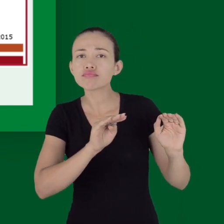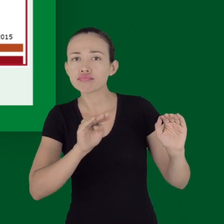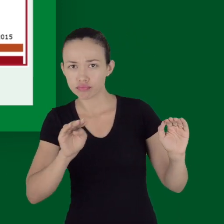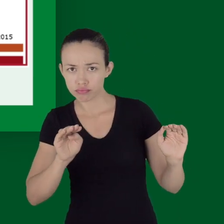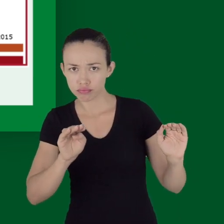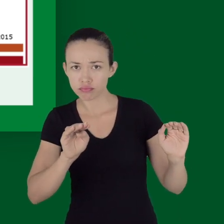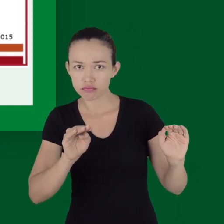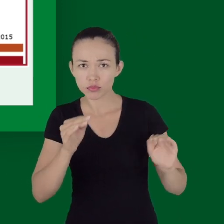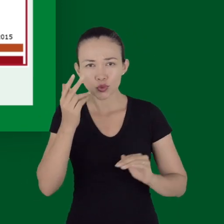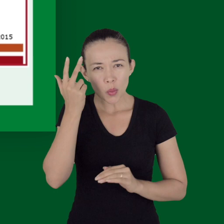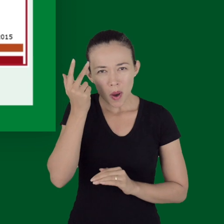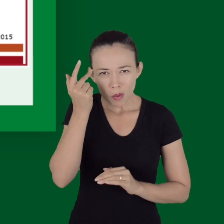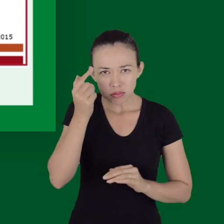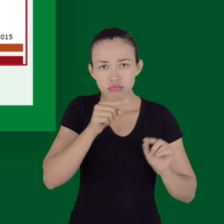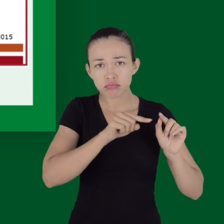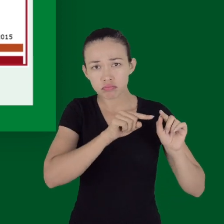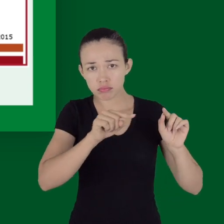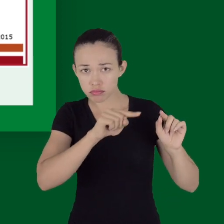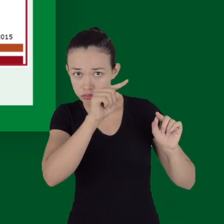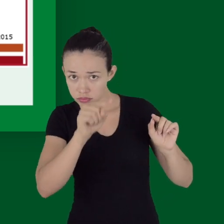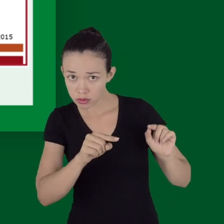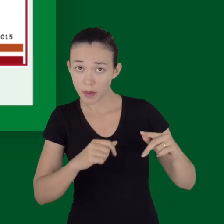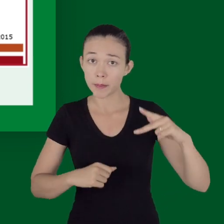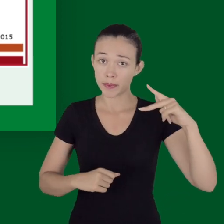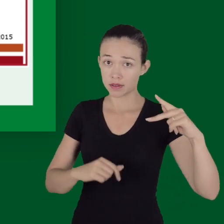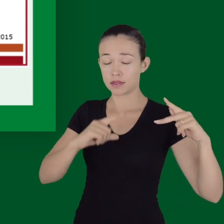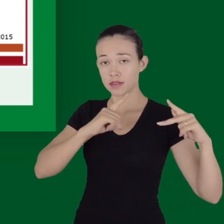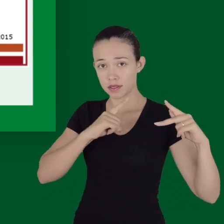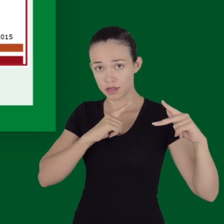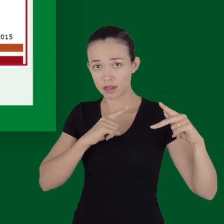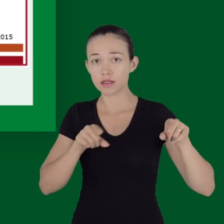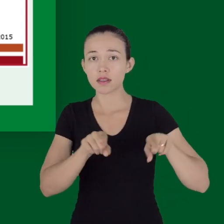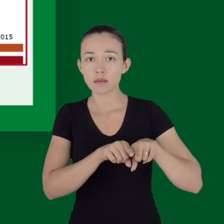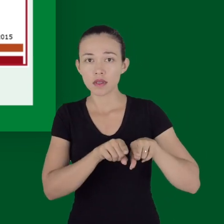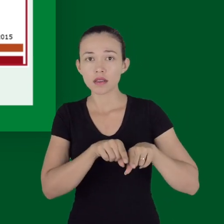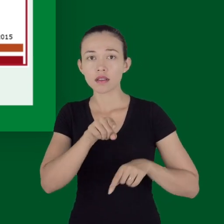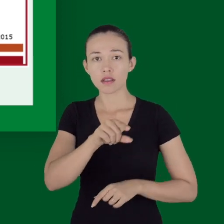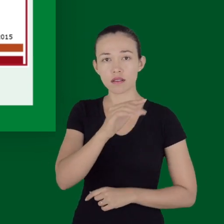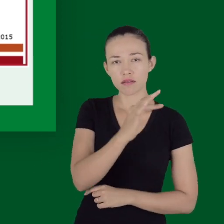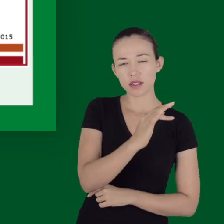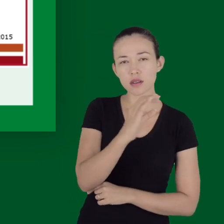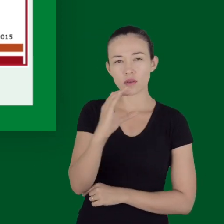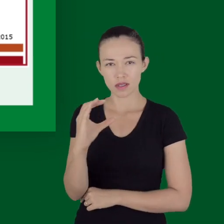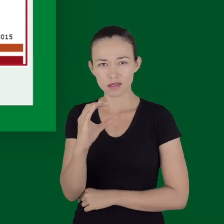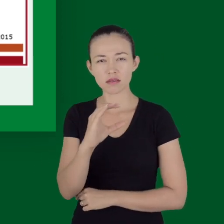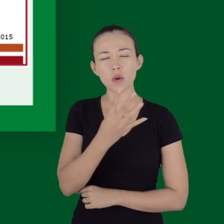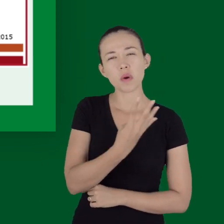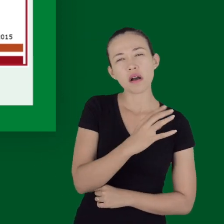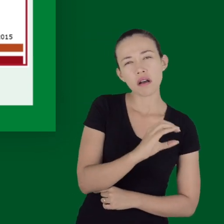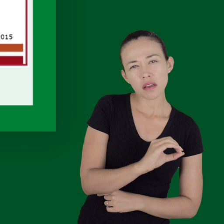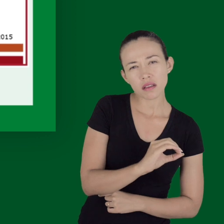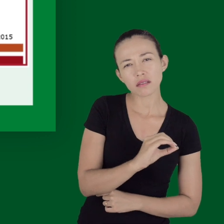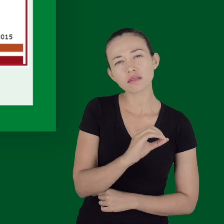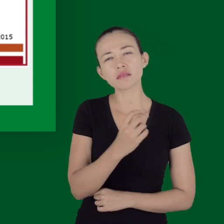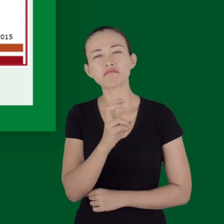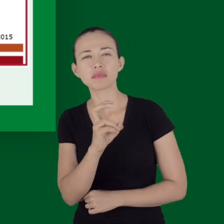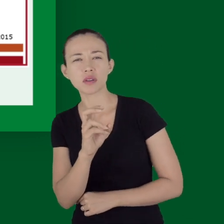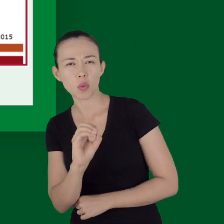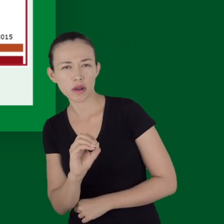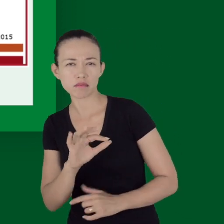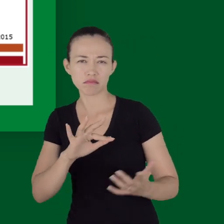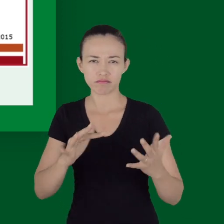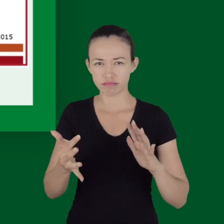P, o QRS é regular, a frequência geralmente é entre 40 e 50, geralmente não é tão